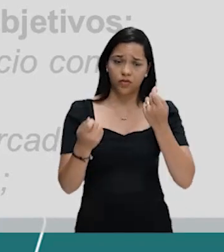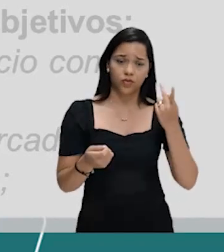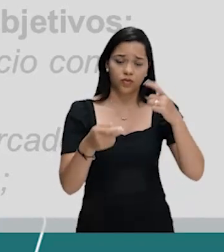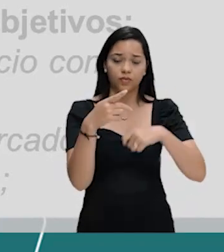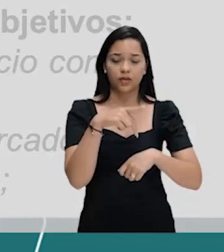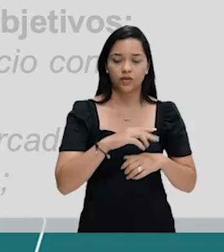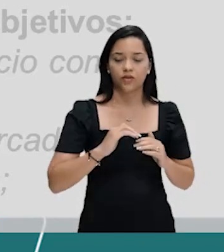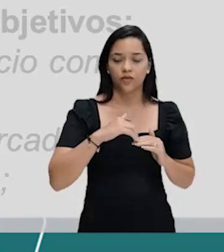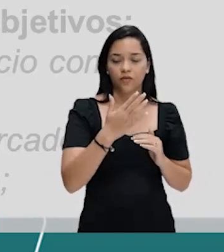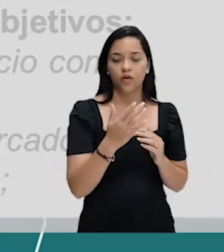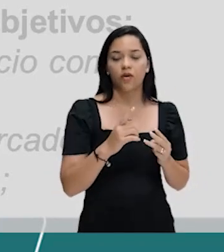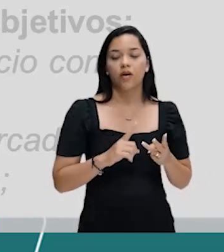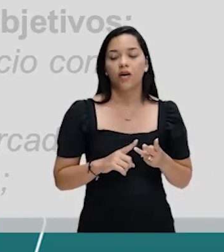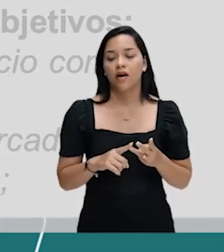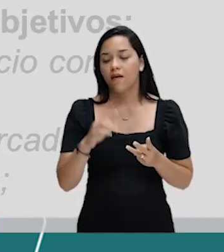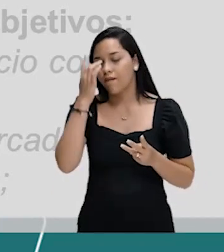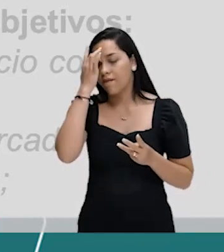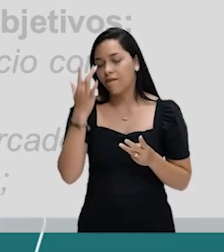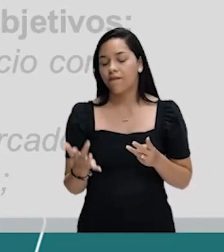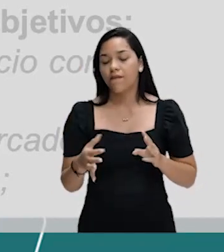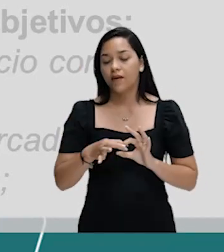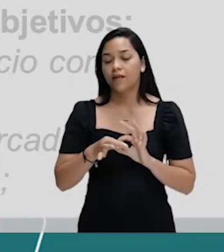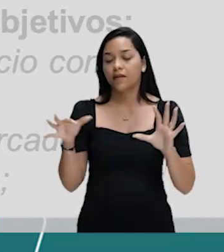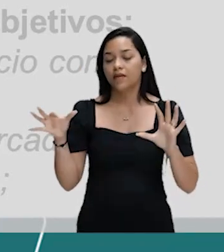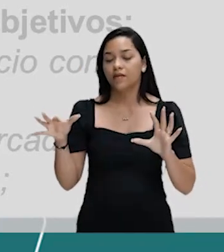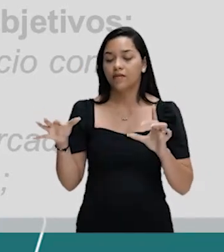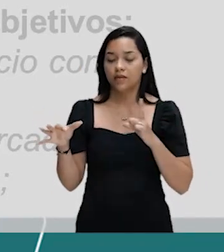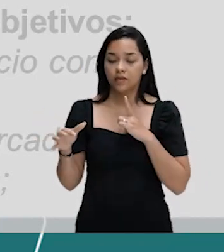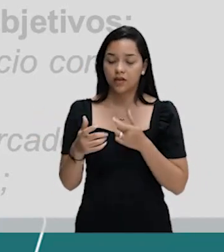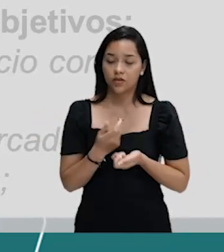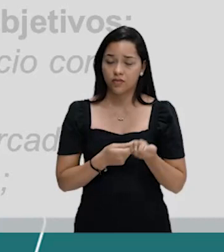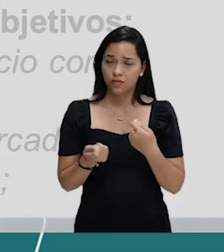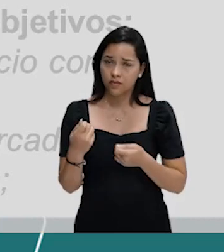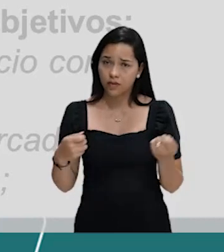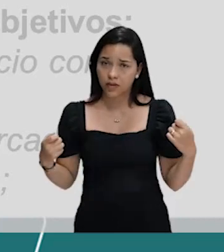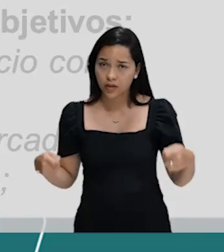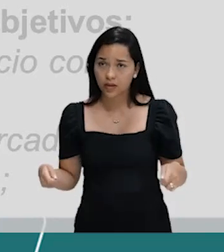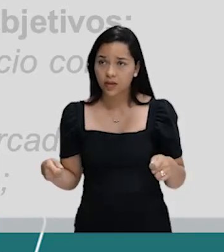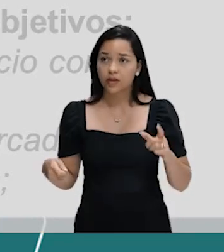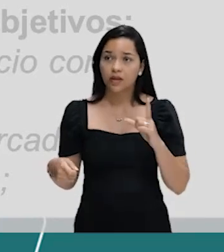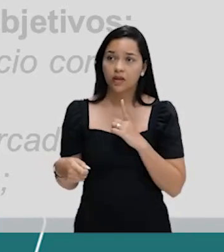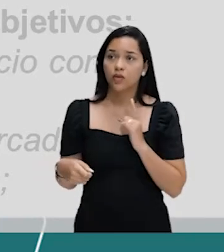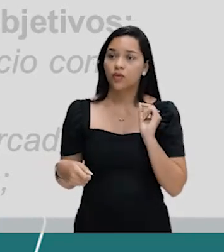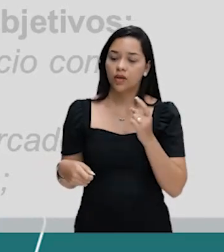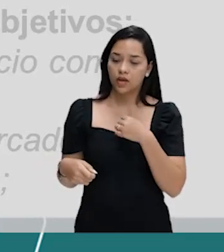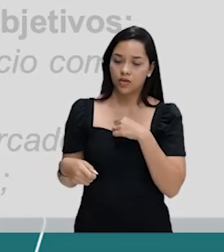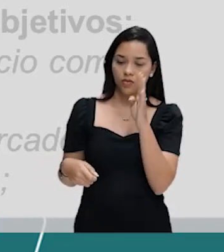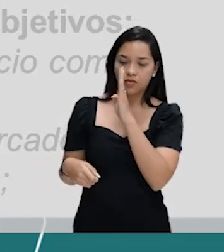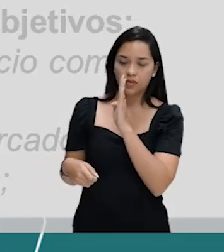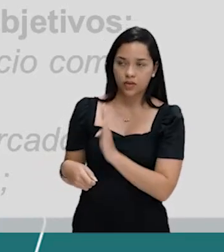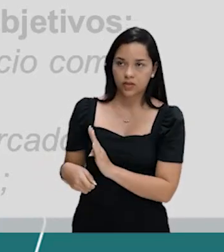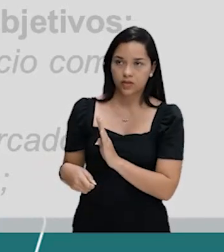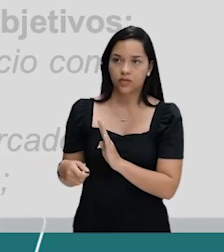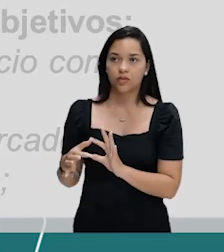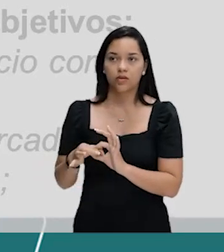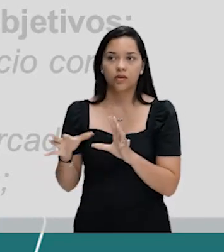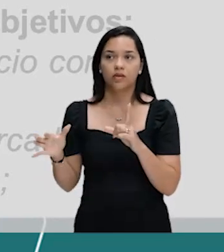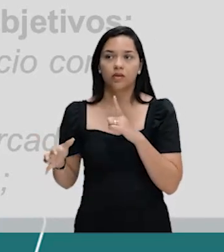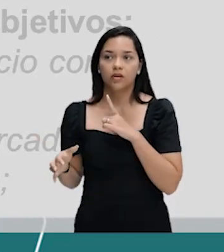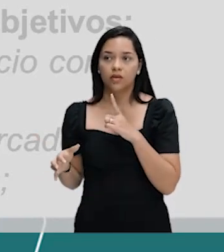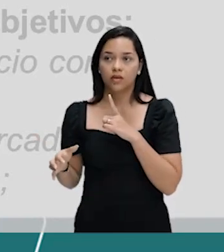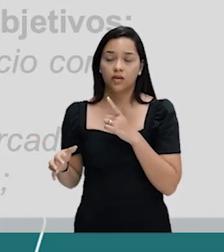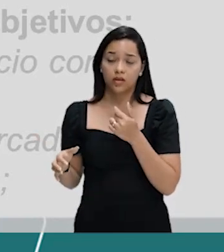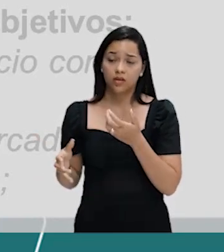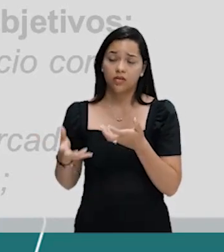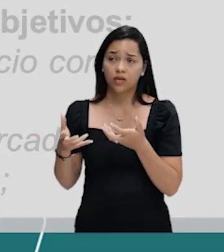países de fora. Facilitar a livre circulação de mercadorias, né? Ou seja, eu, Brasil, produzo, por exemplo, carro.